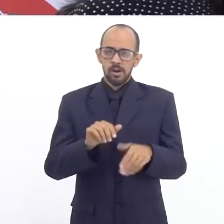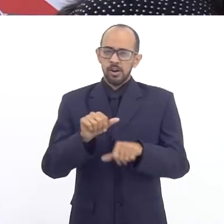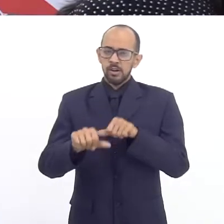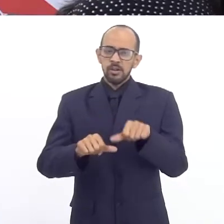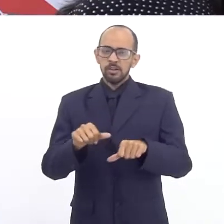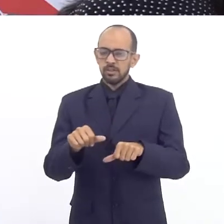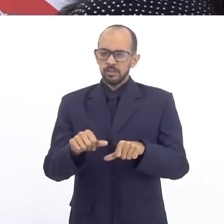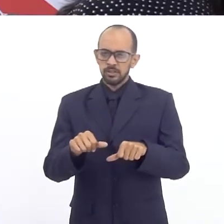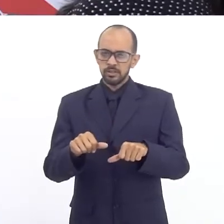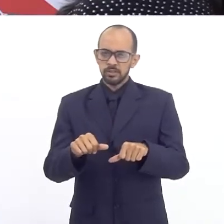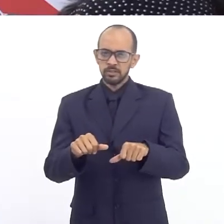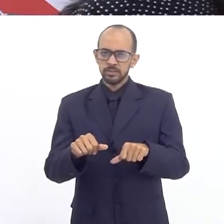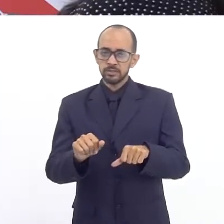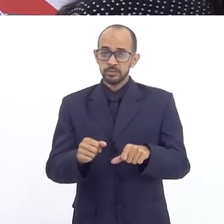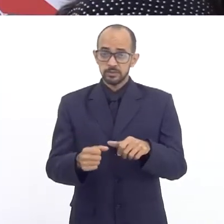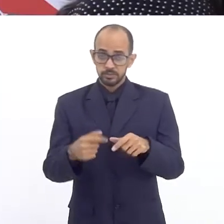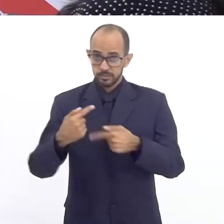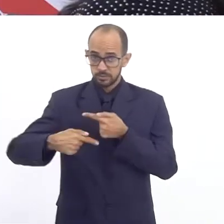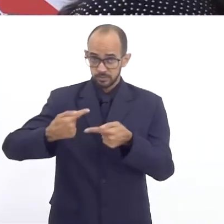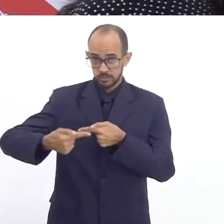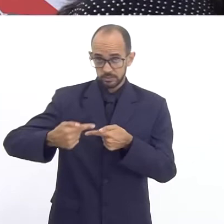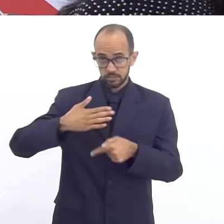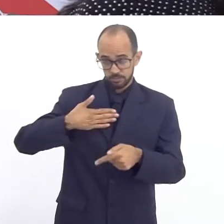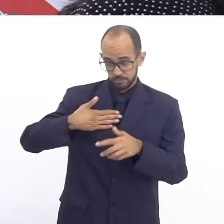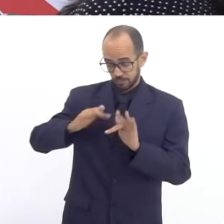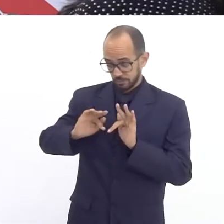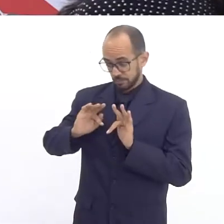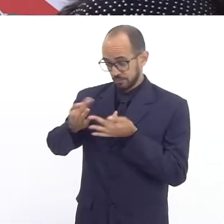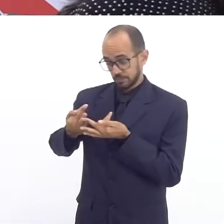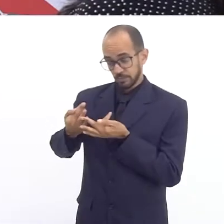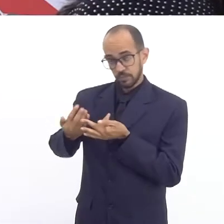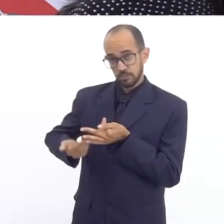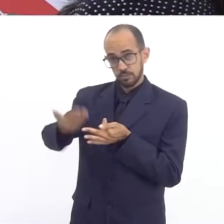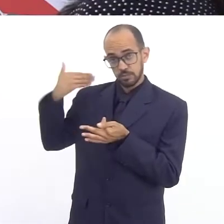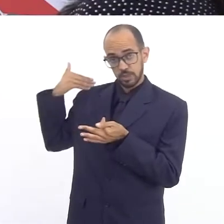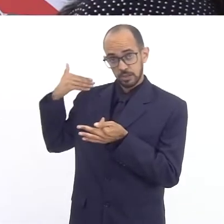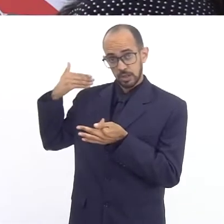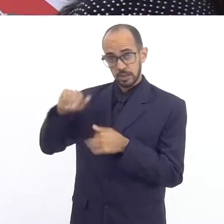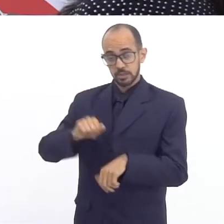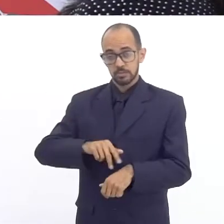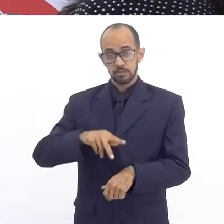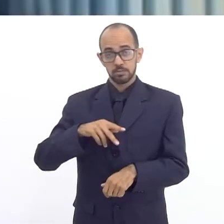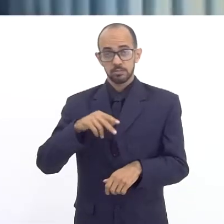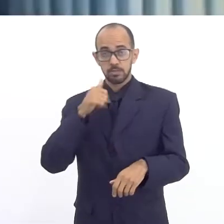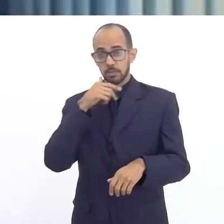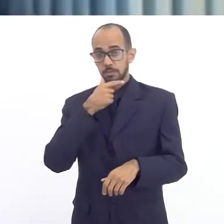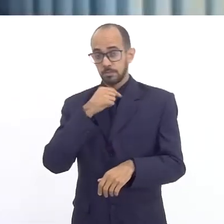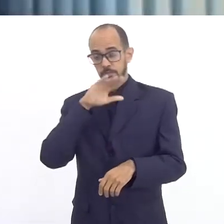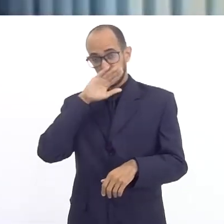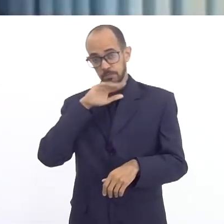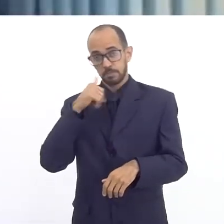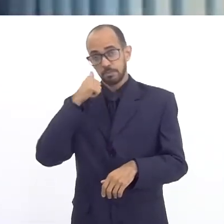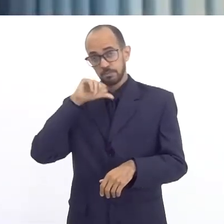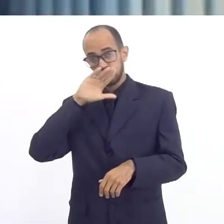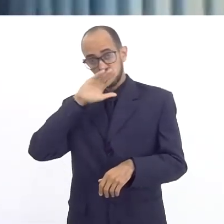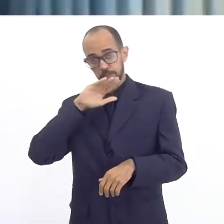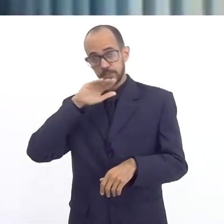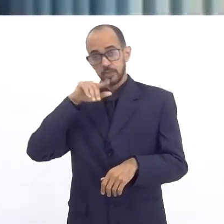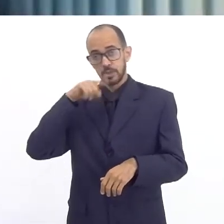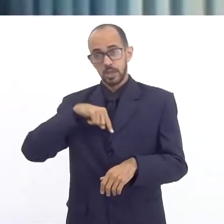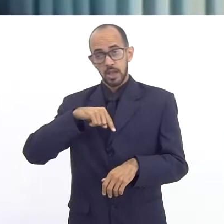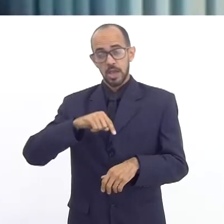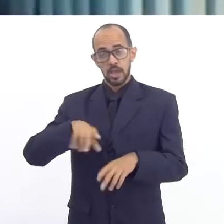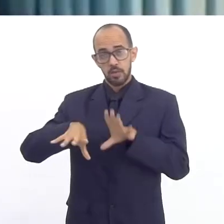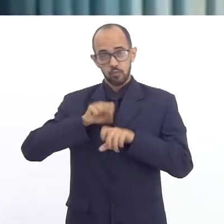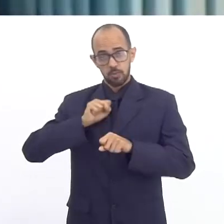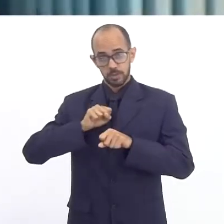foco mudou muito da geração dos meus pais, que tinham como preocupação central